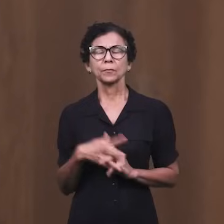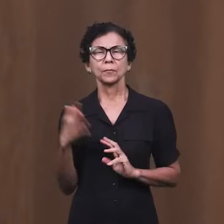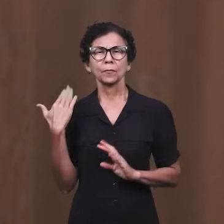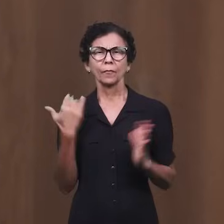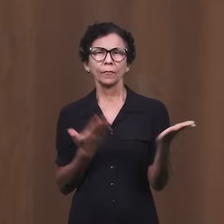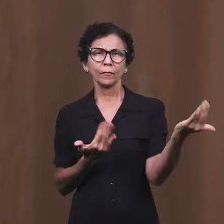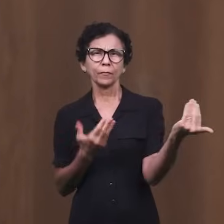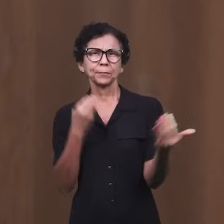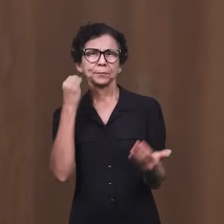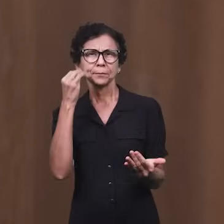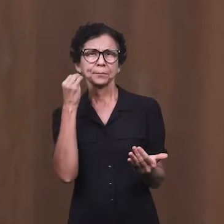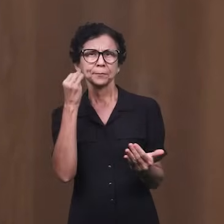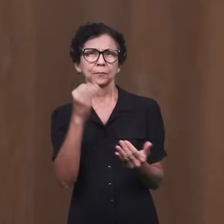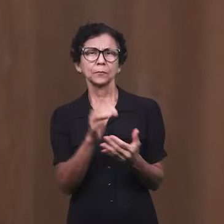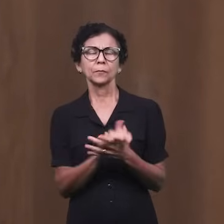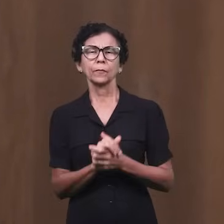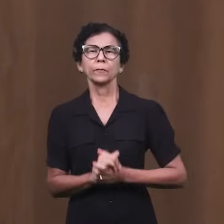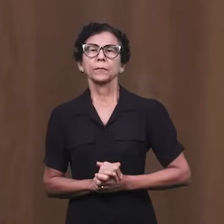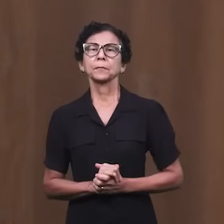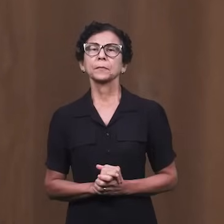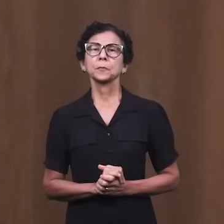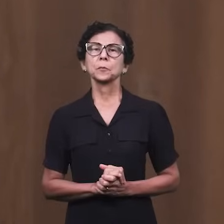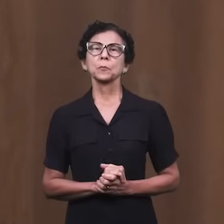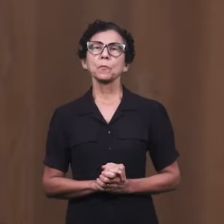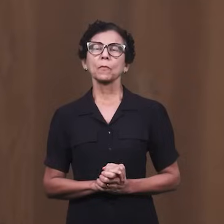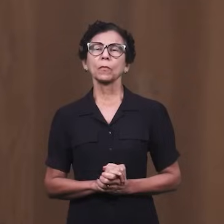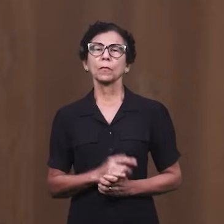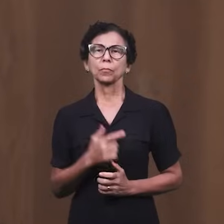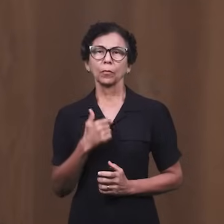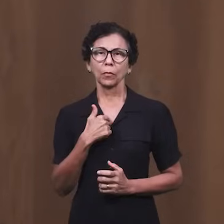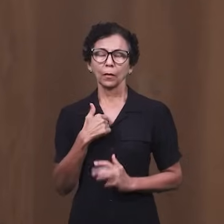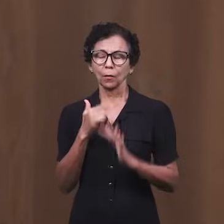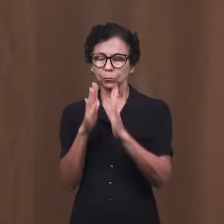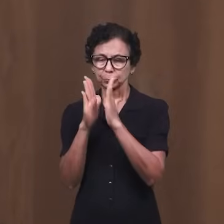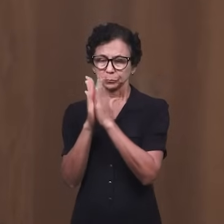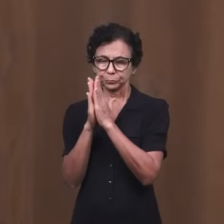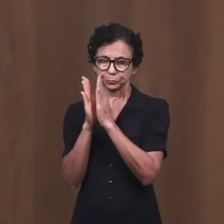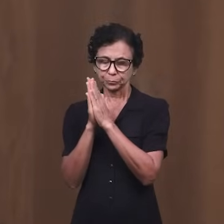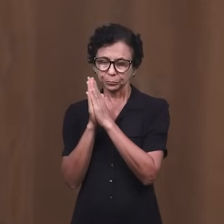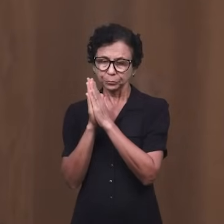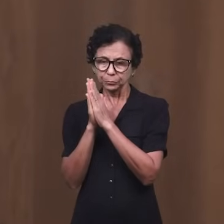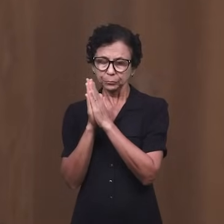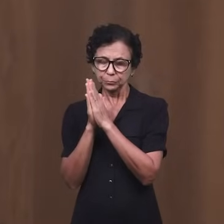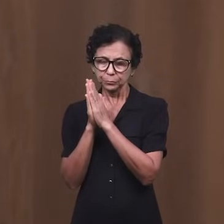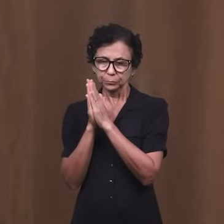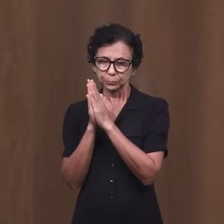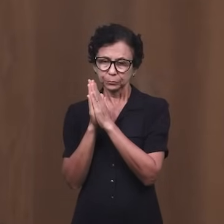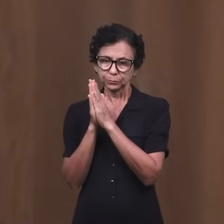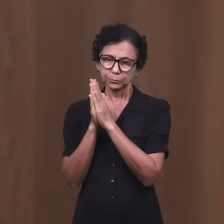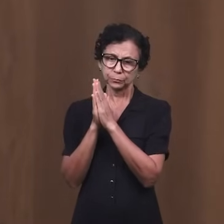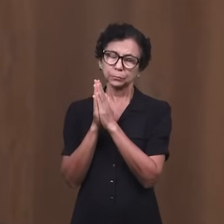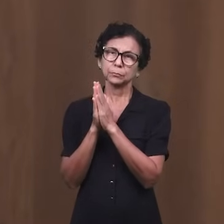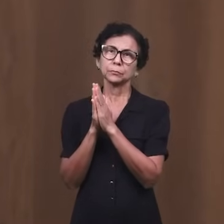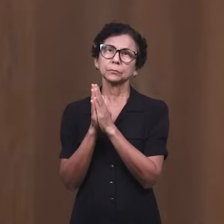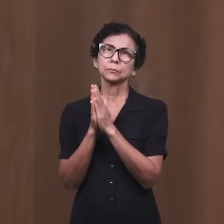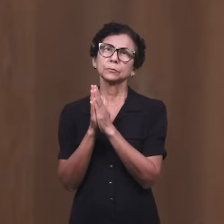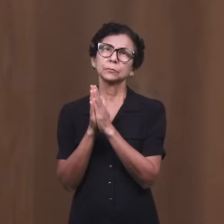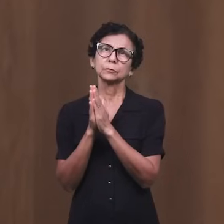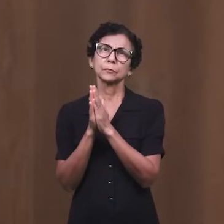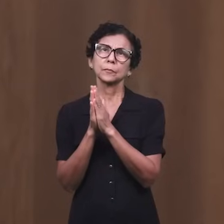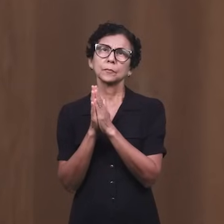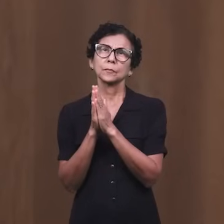jovem eu estava ali eh orando e na oração e é por isso que a gente fala